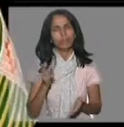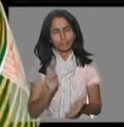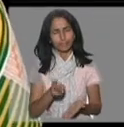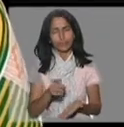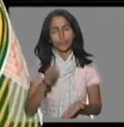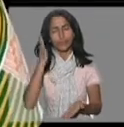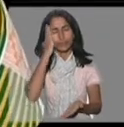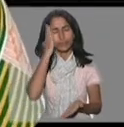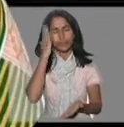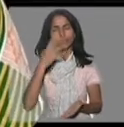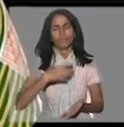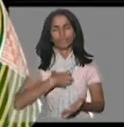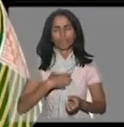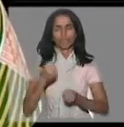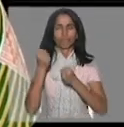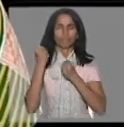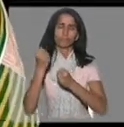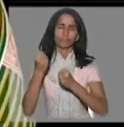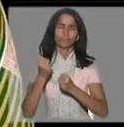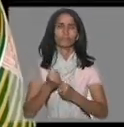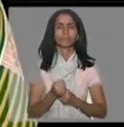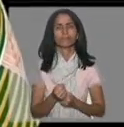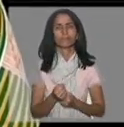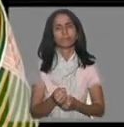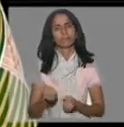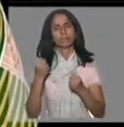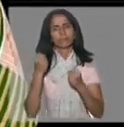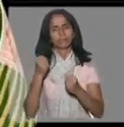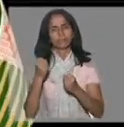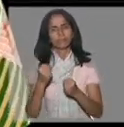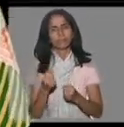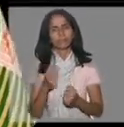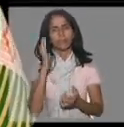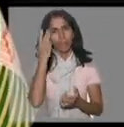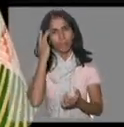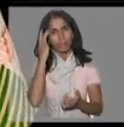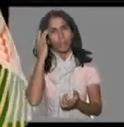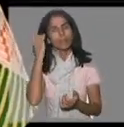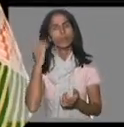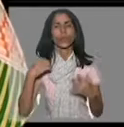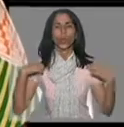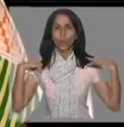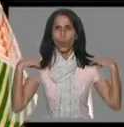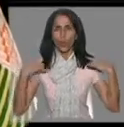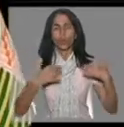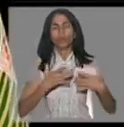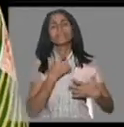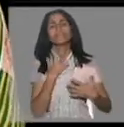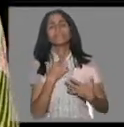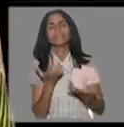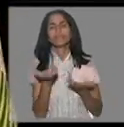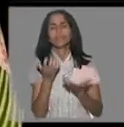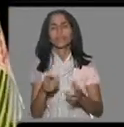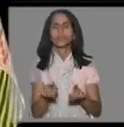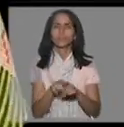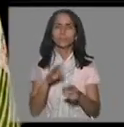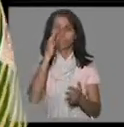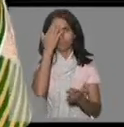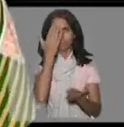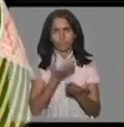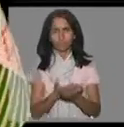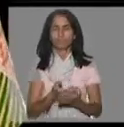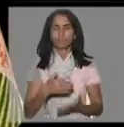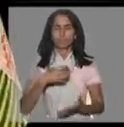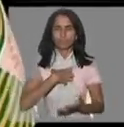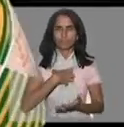força que isso tem. Então, essa força, acho que pelo fato de eu me vestir como eu queria, como eu acreditava que